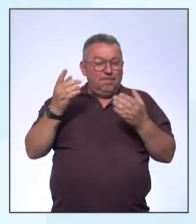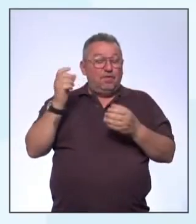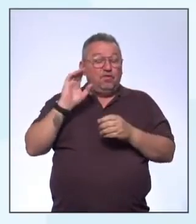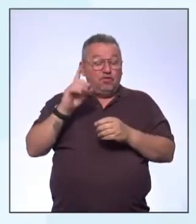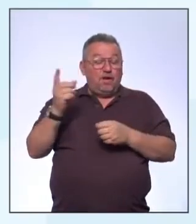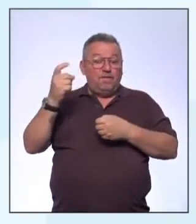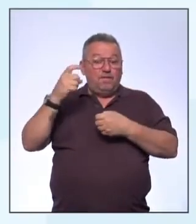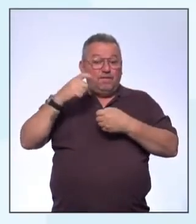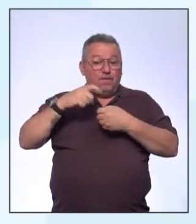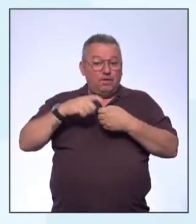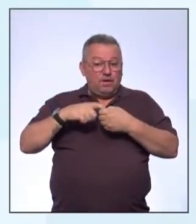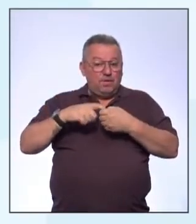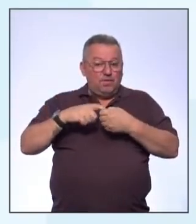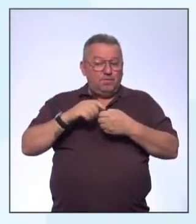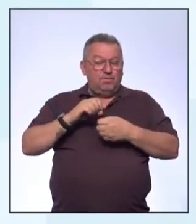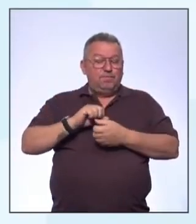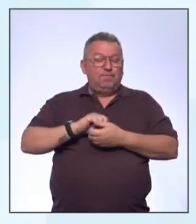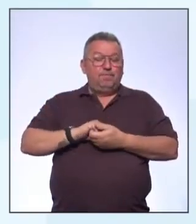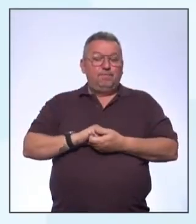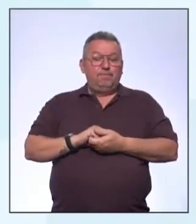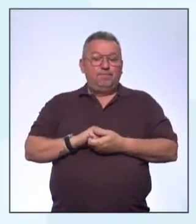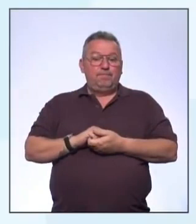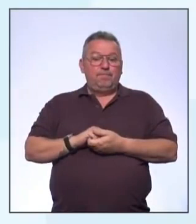Aguardamos as respostas de vocês no chat.